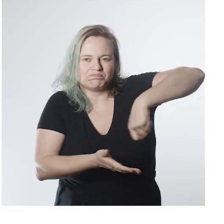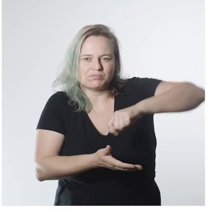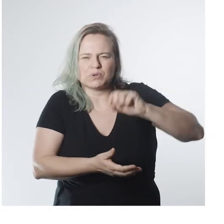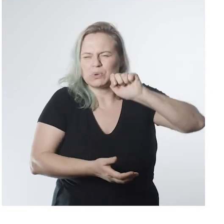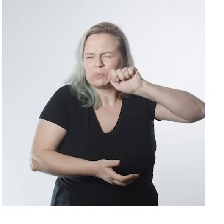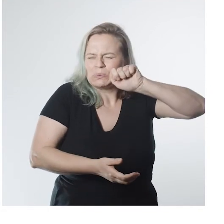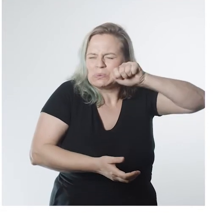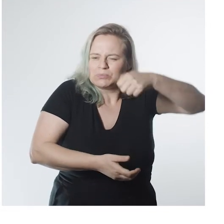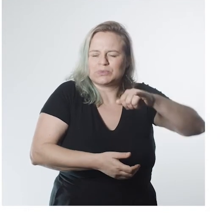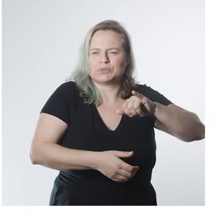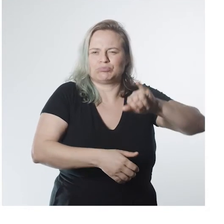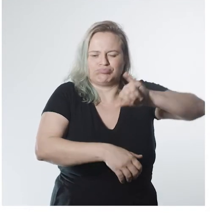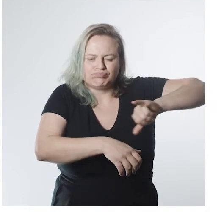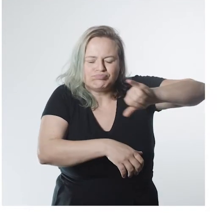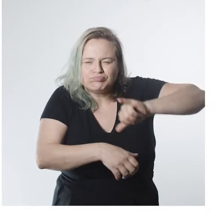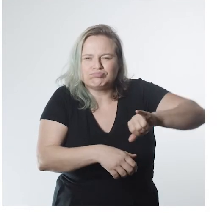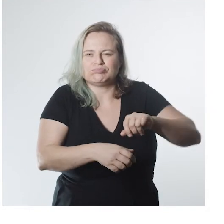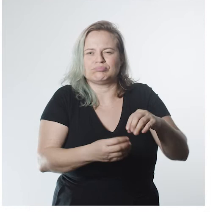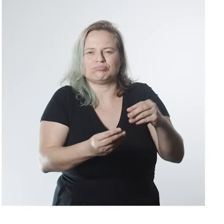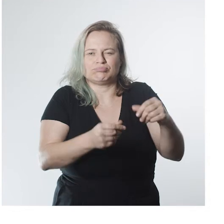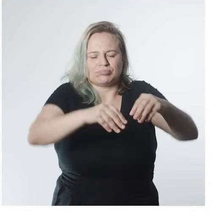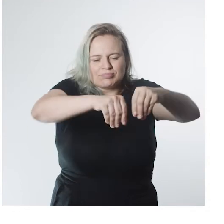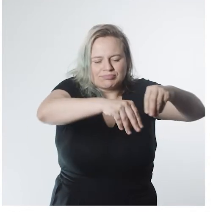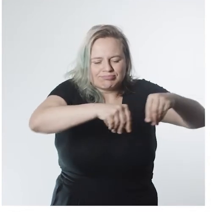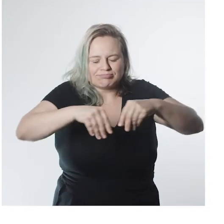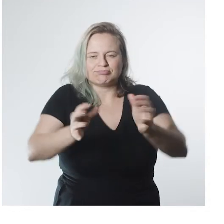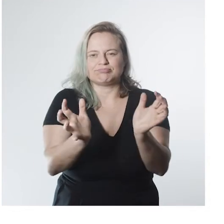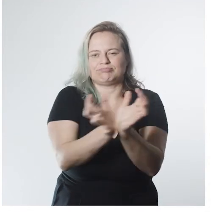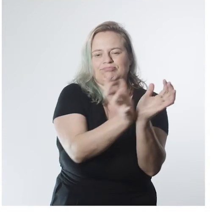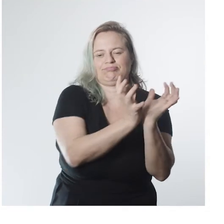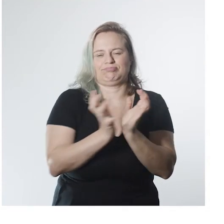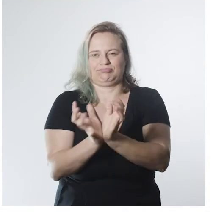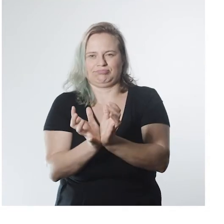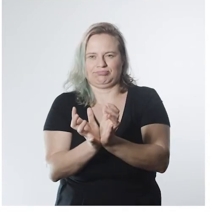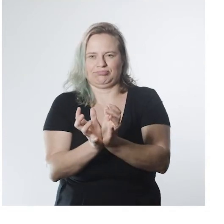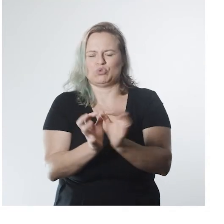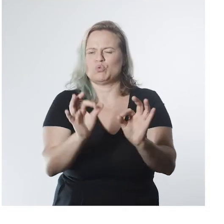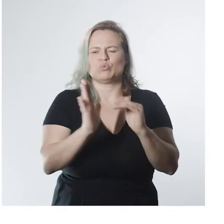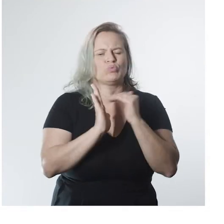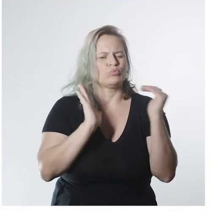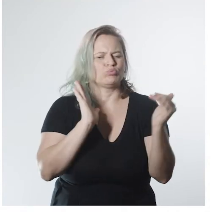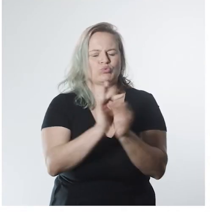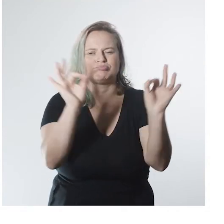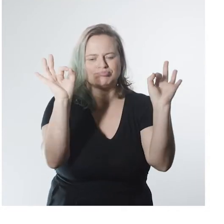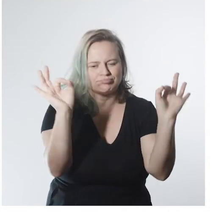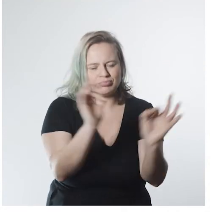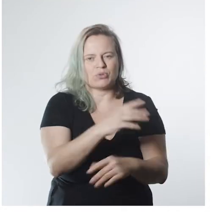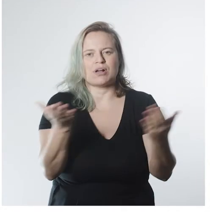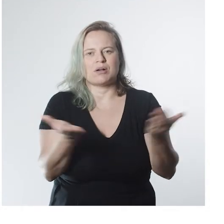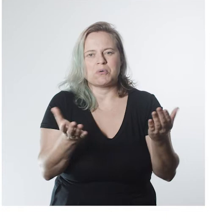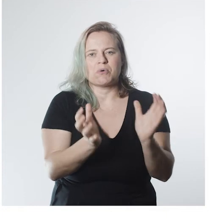e o azeite. E essa mistura vai entrar para temperar a nossa salada. Vinagrete, ponto, emulsão pronta. E vamos temperar a